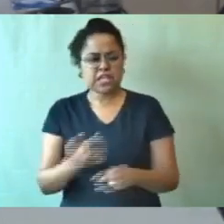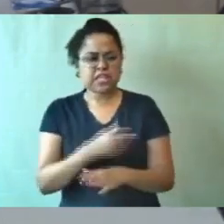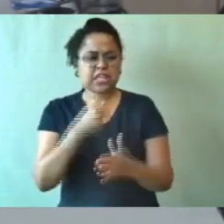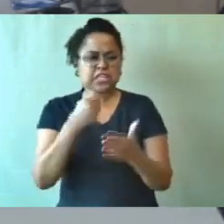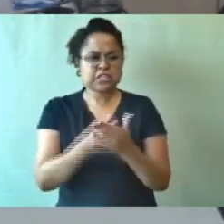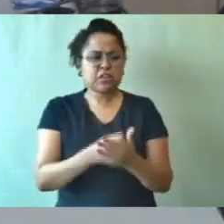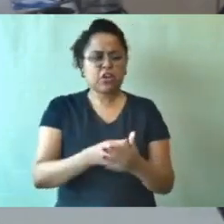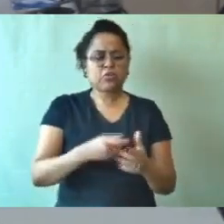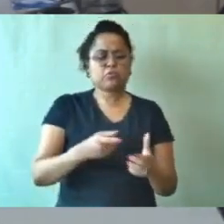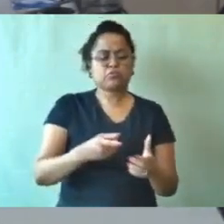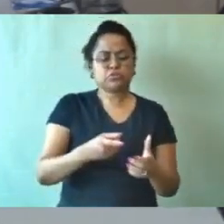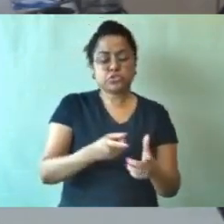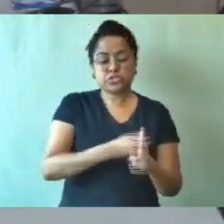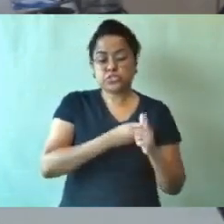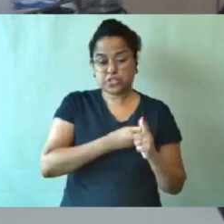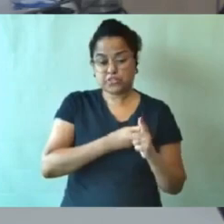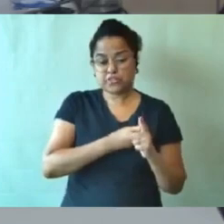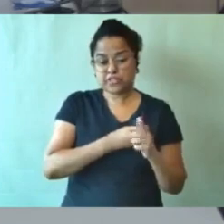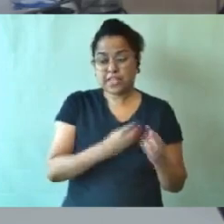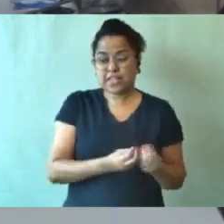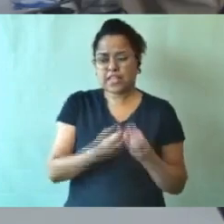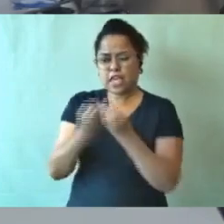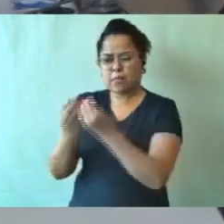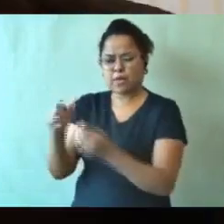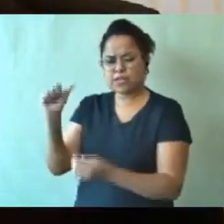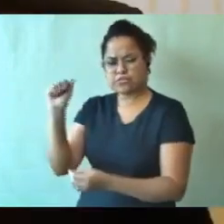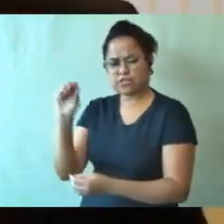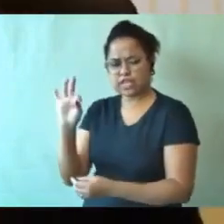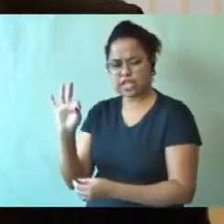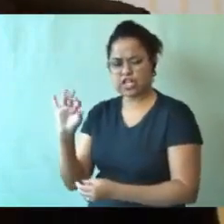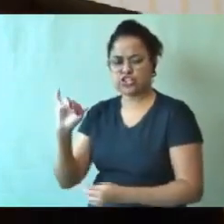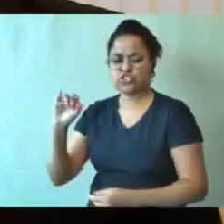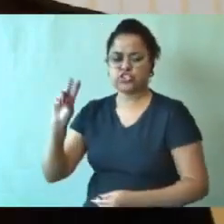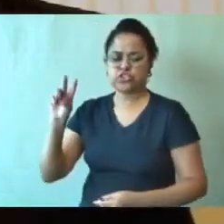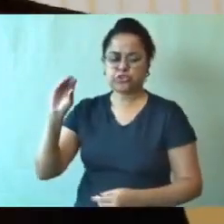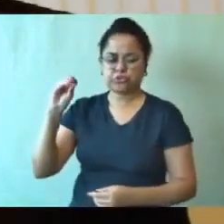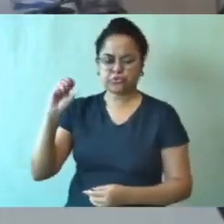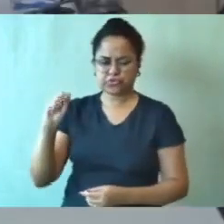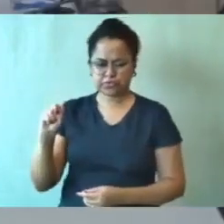repassa os ativos. Exatamente. É isso aí. Tá.